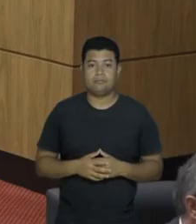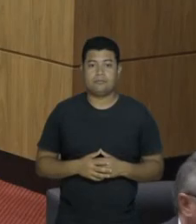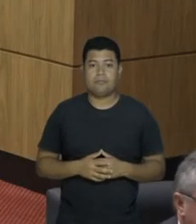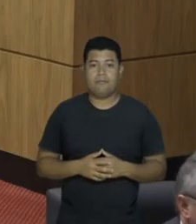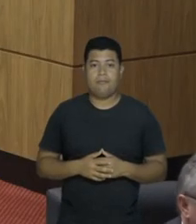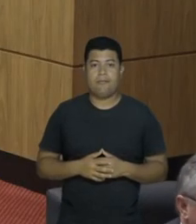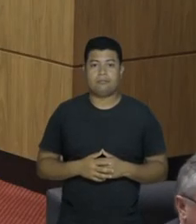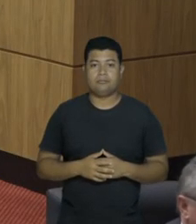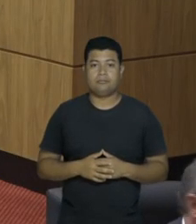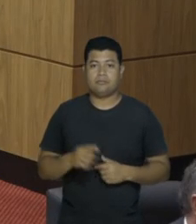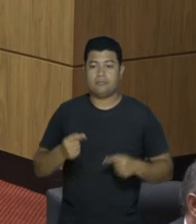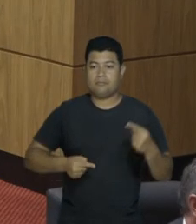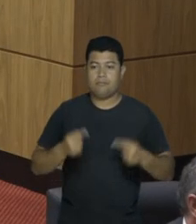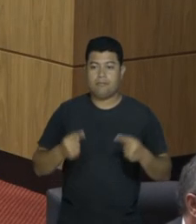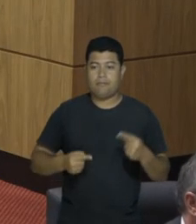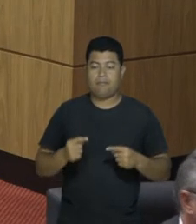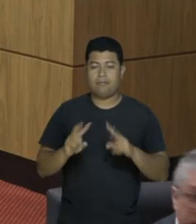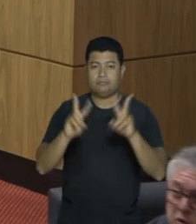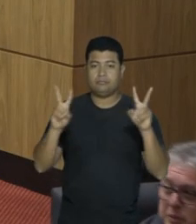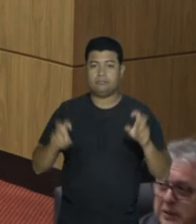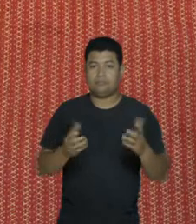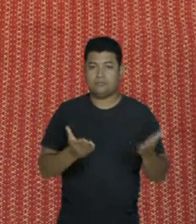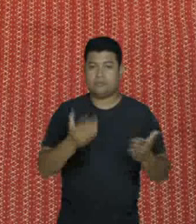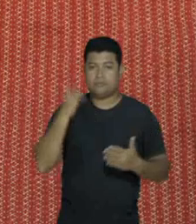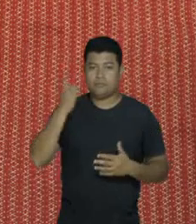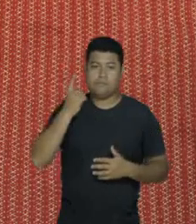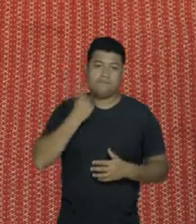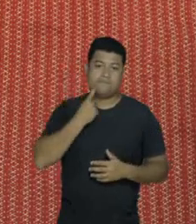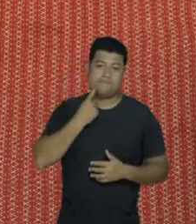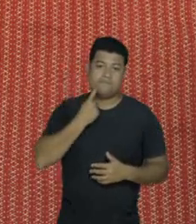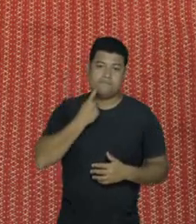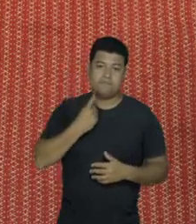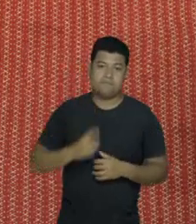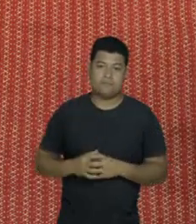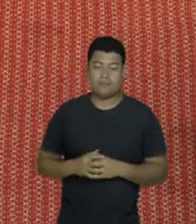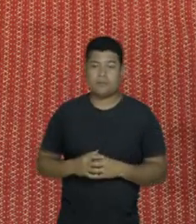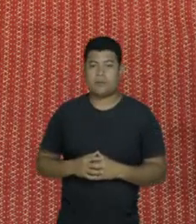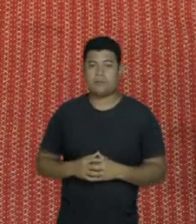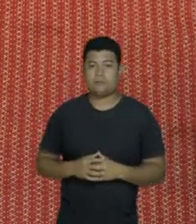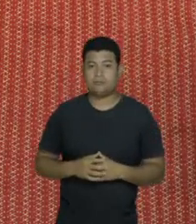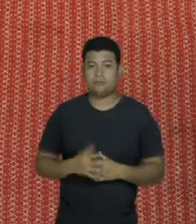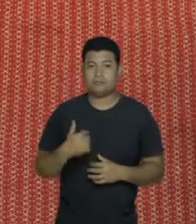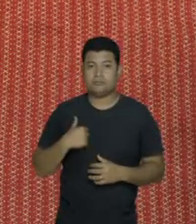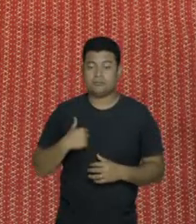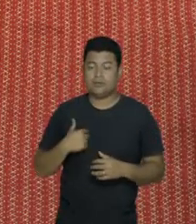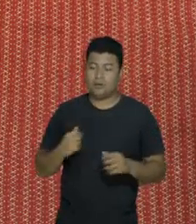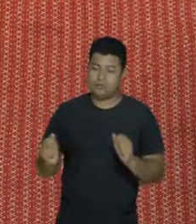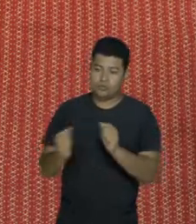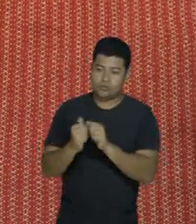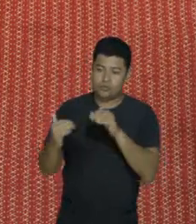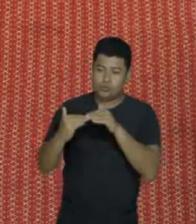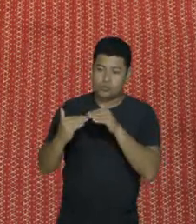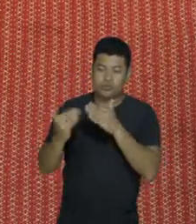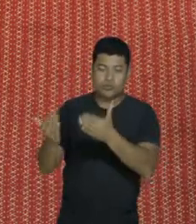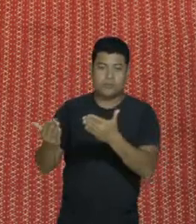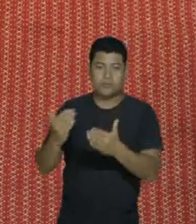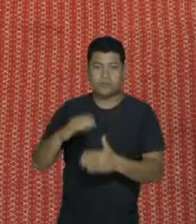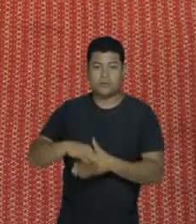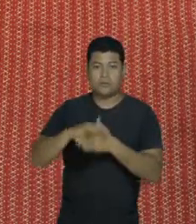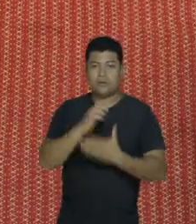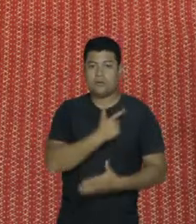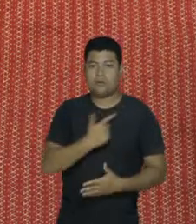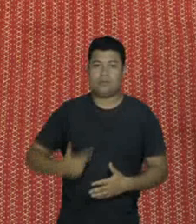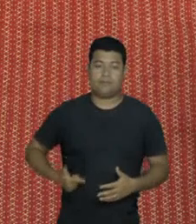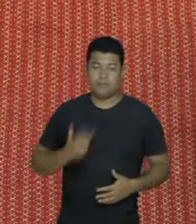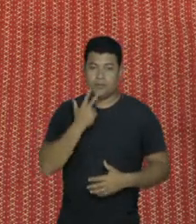Ainda para discutir a matéria, com a palavra o deputado Maurício Peixe. Presidente, eu quero corroborar com o líder do governo e aqui citar o Anderson